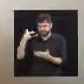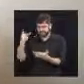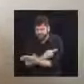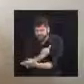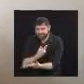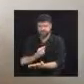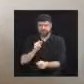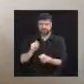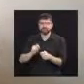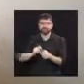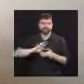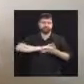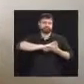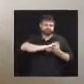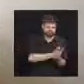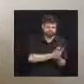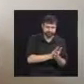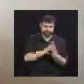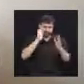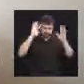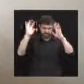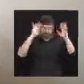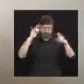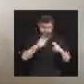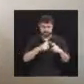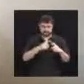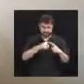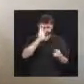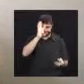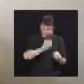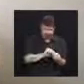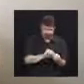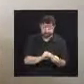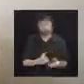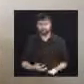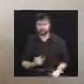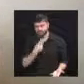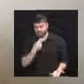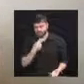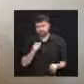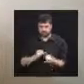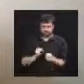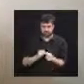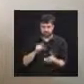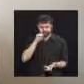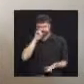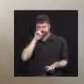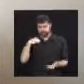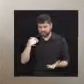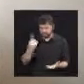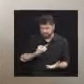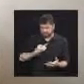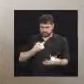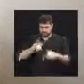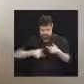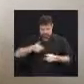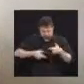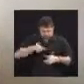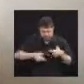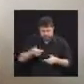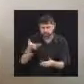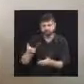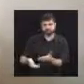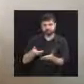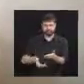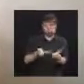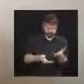bem jogada derruba um gigante, como Davi e Golias. Então não poderia correr o risco de ter todo o nosso trabalho colocado em xeque